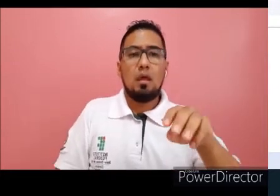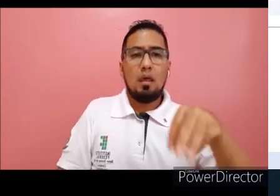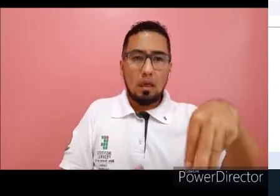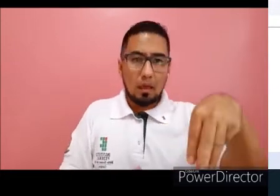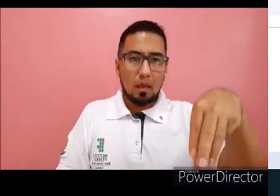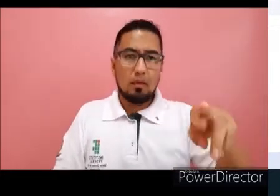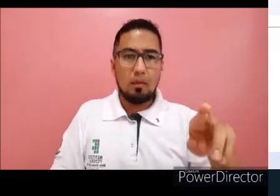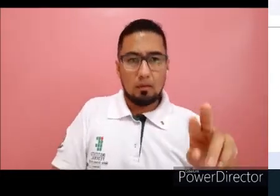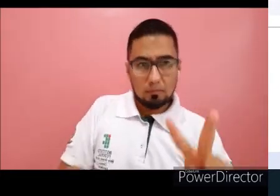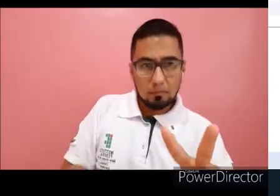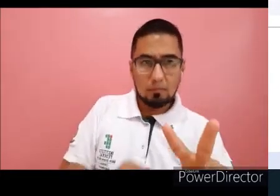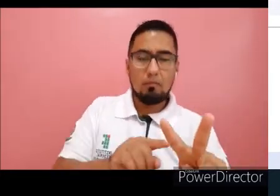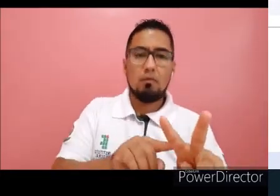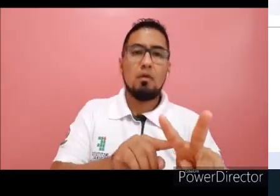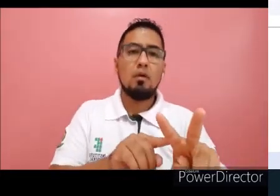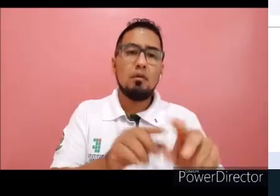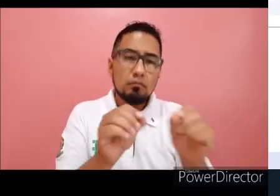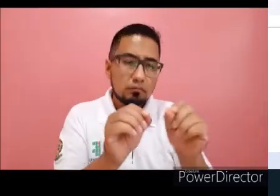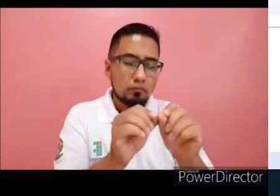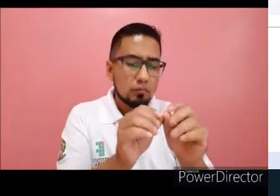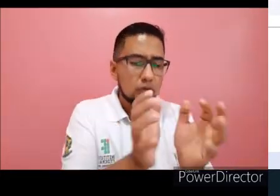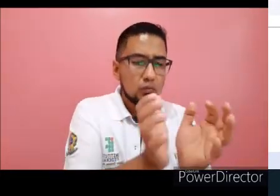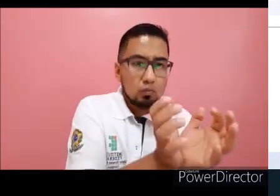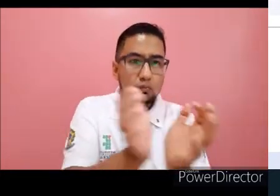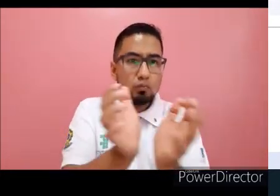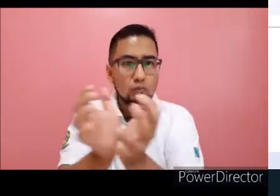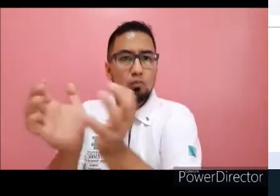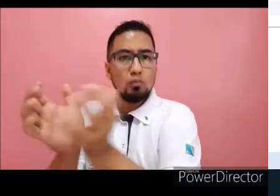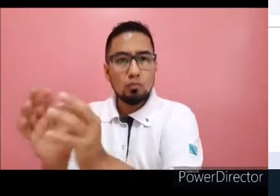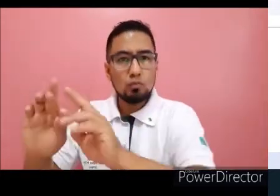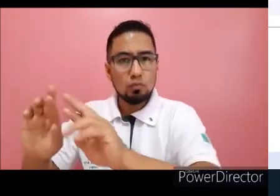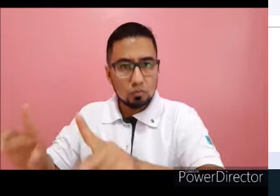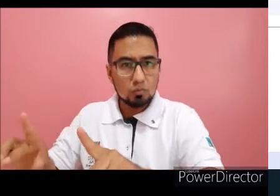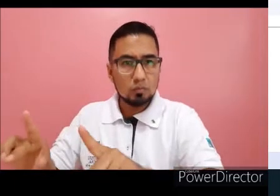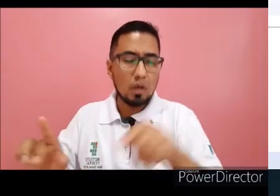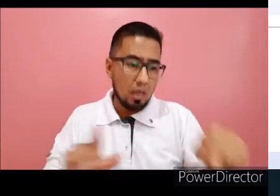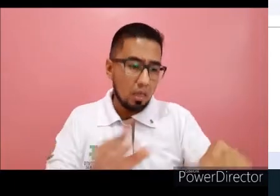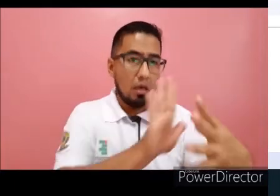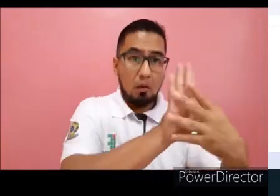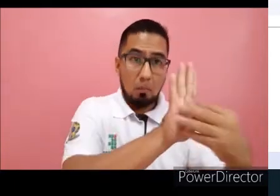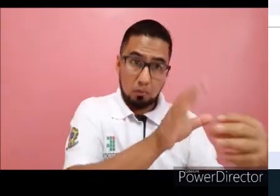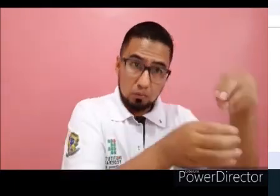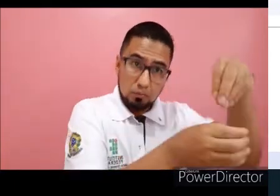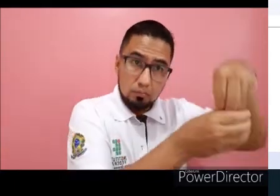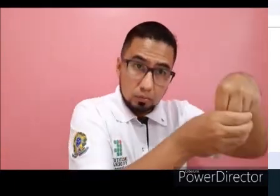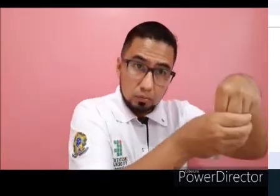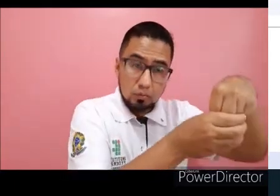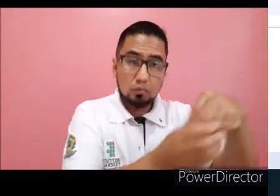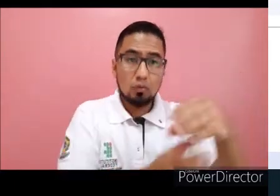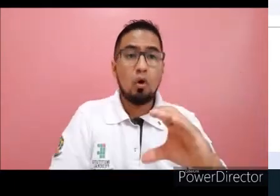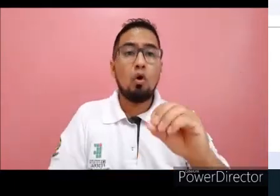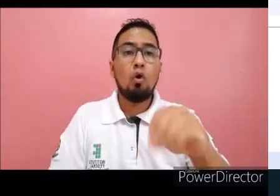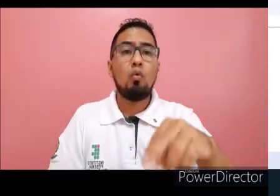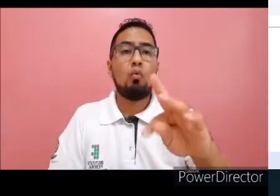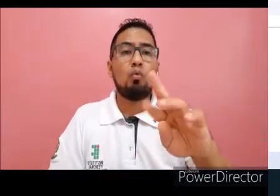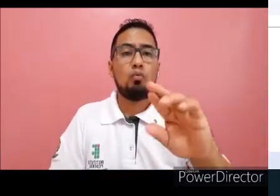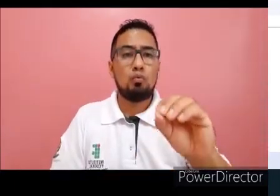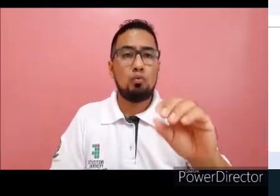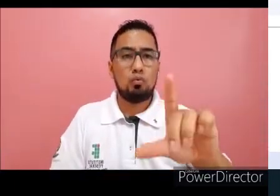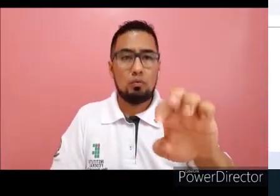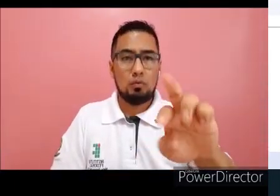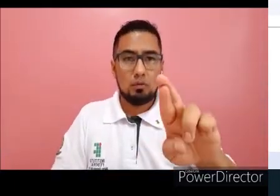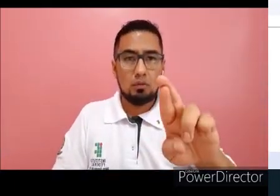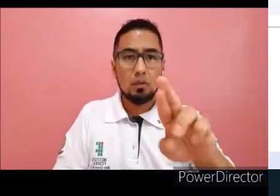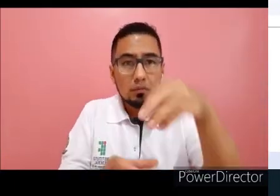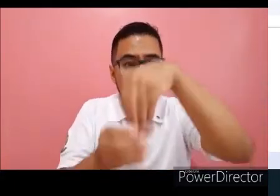minhas classes não ficarem todas misturadas? Eu criaria assim, ó, eu criaria pacotes. Classes de modelo ficam no pacote de modelo, classes de controller ficam no